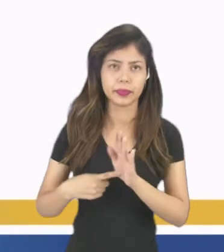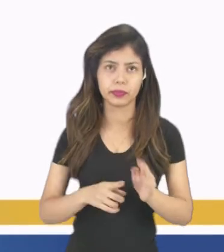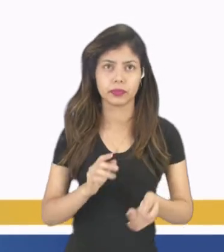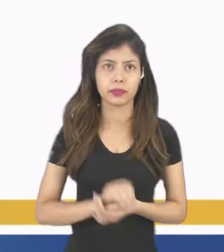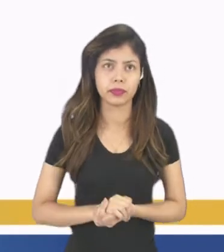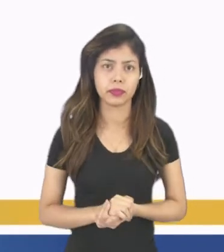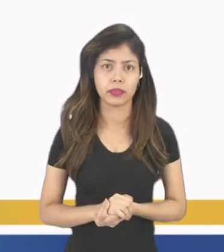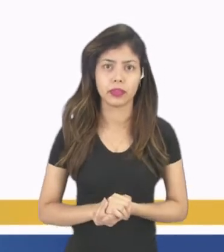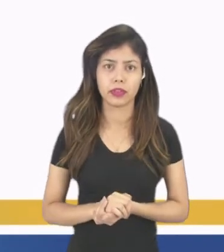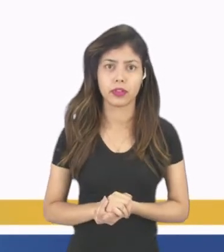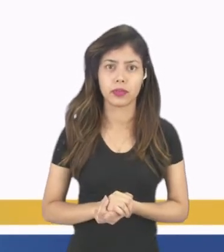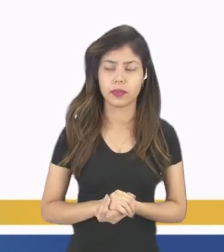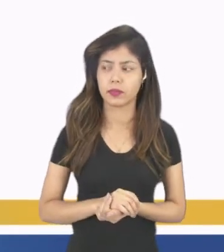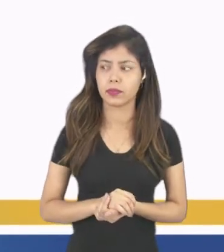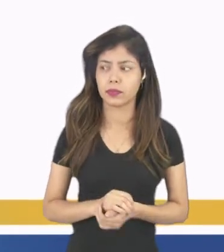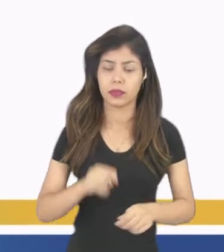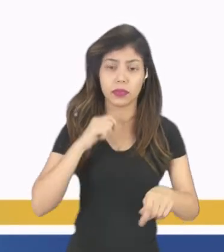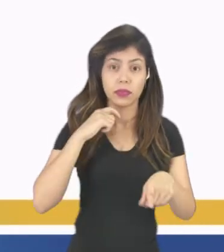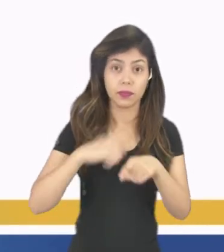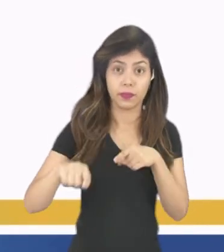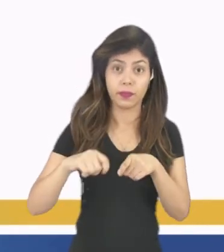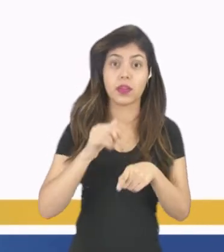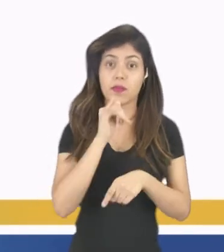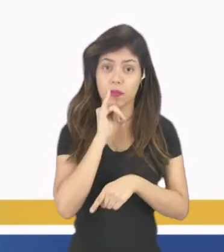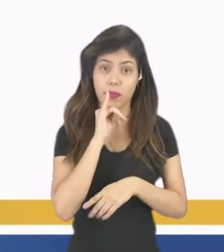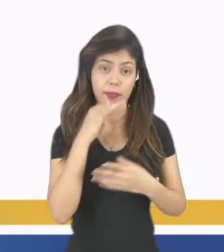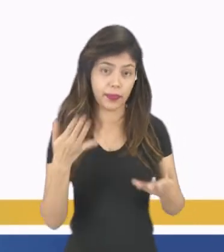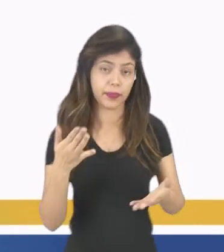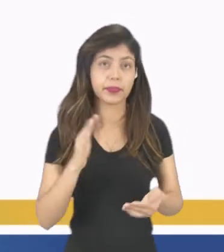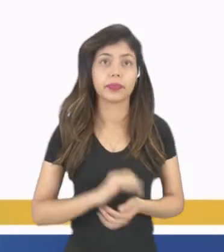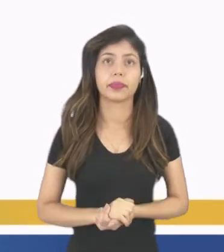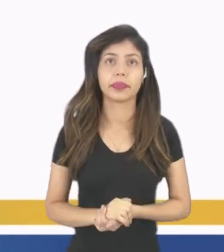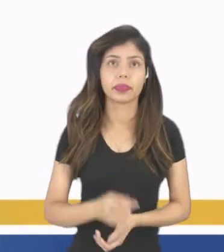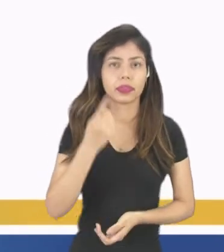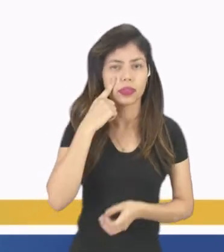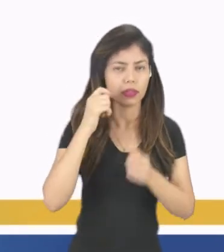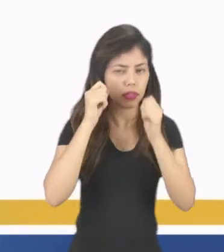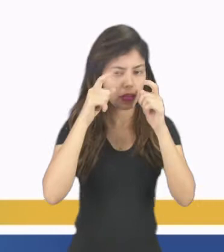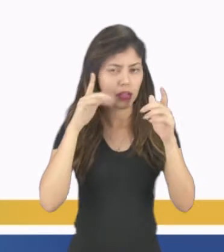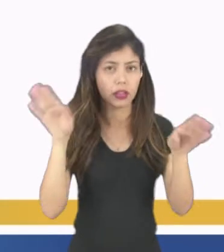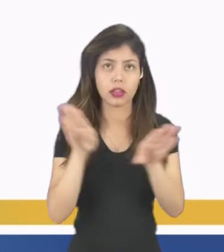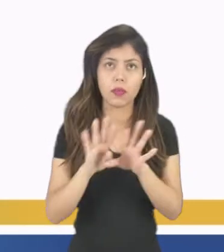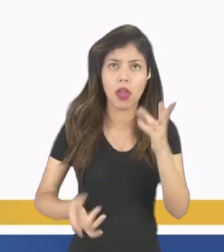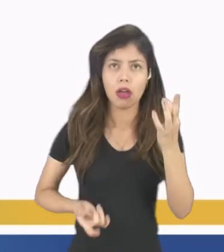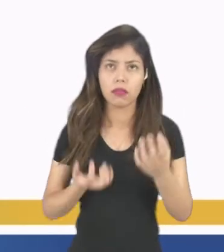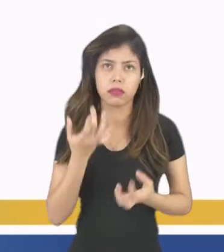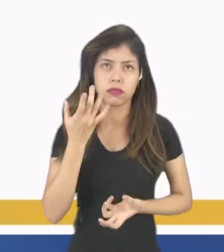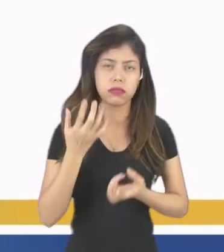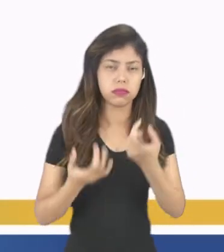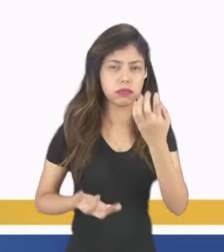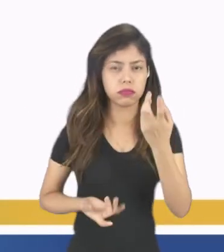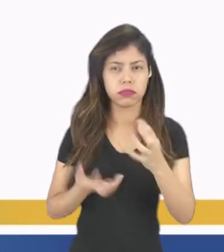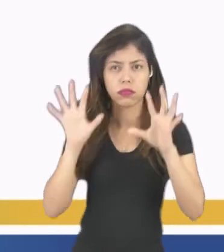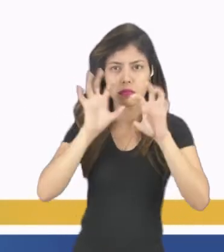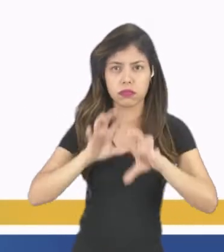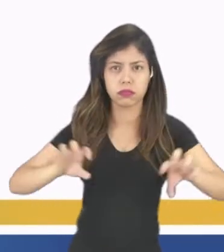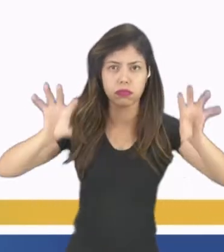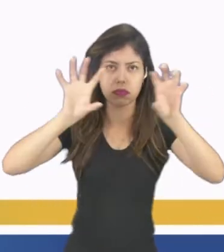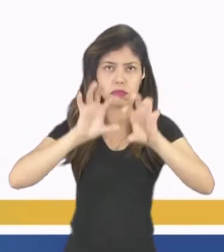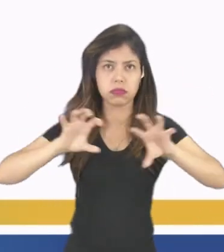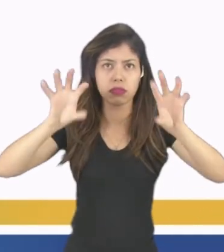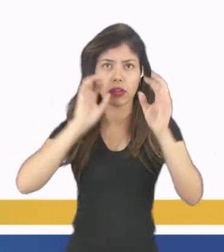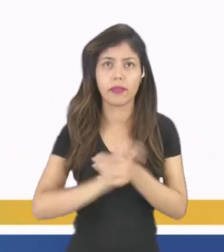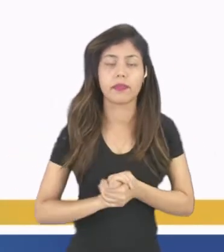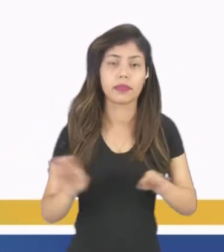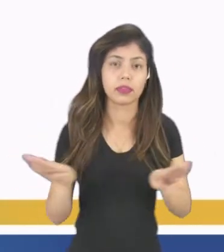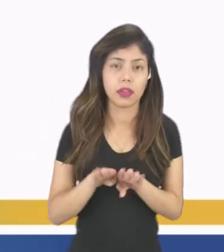exotérmicas, de combustão, que libera calor. Nós podemos observar através da produção de gás e através da formação